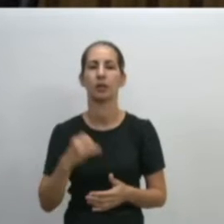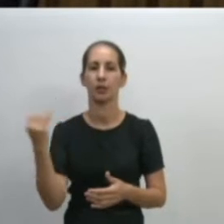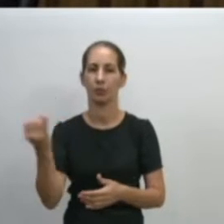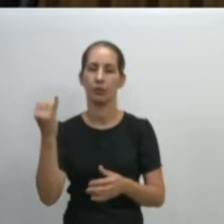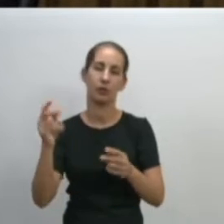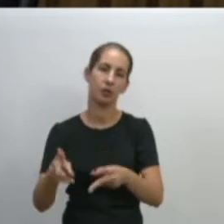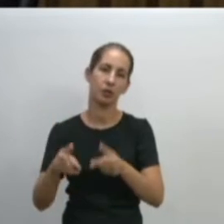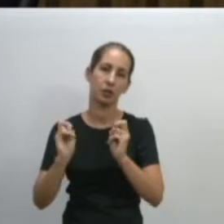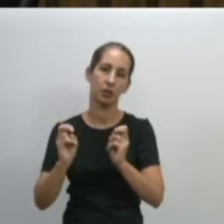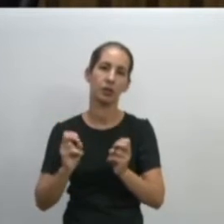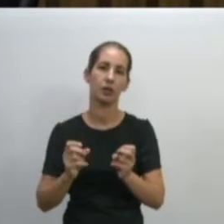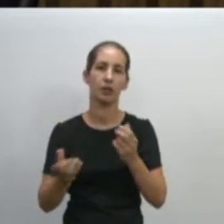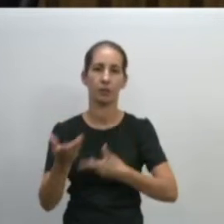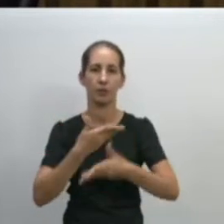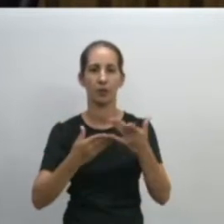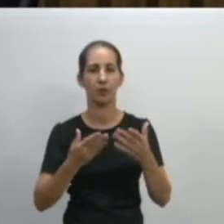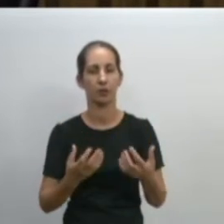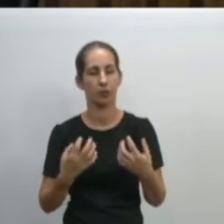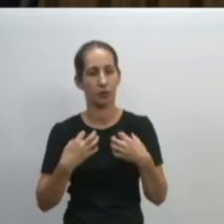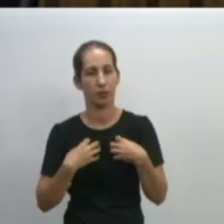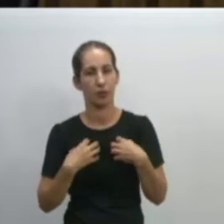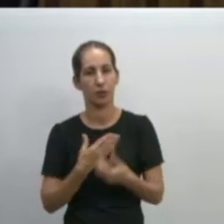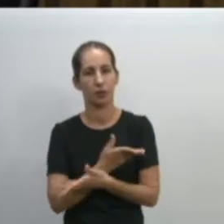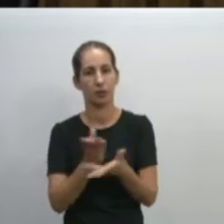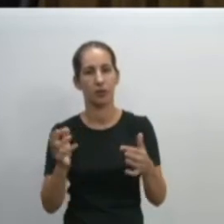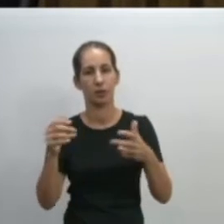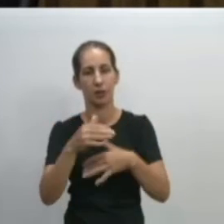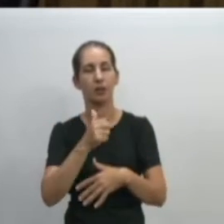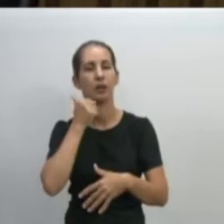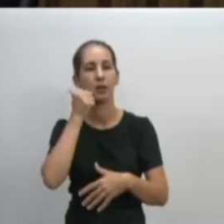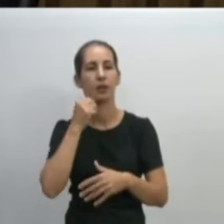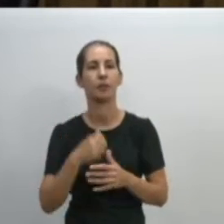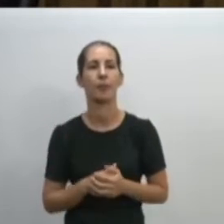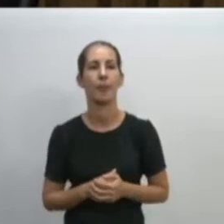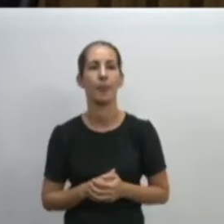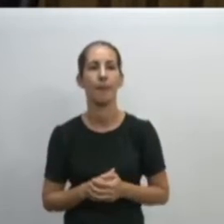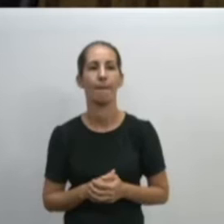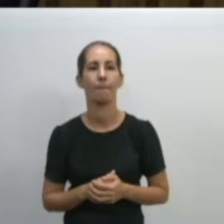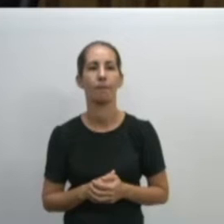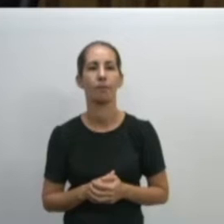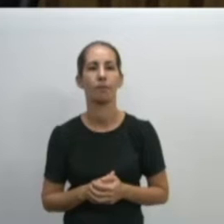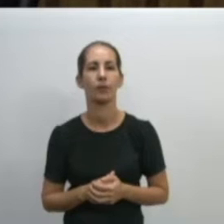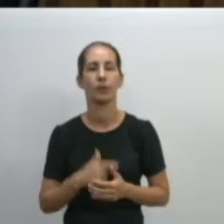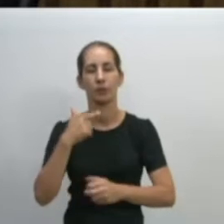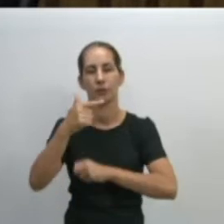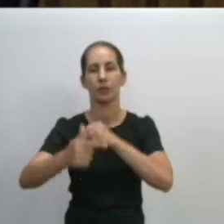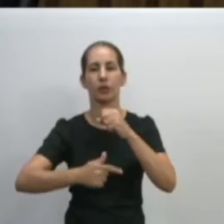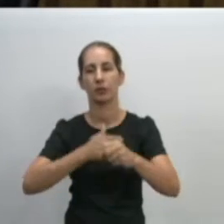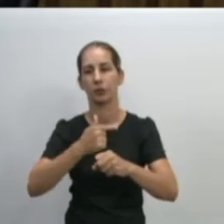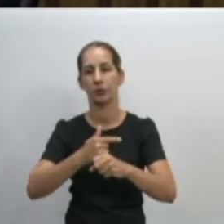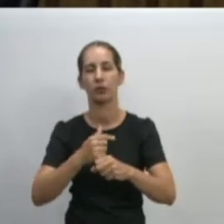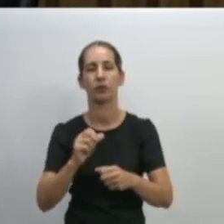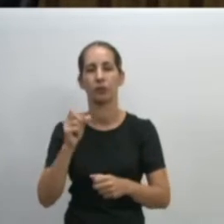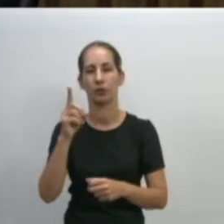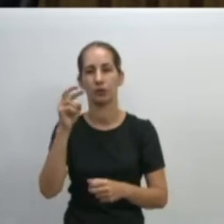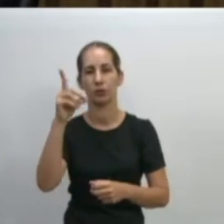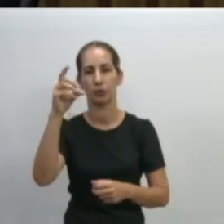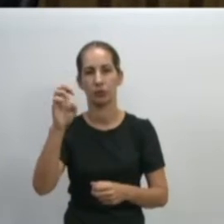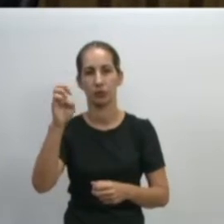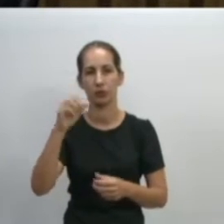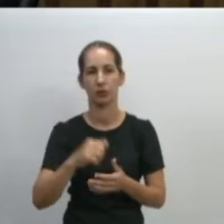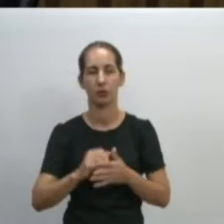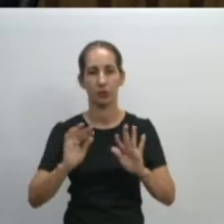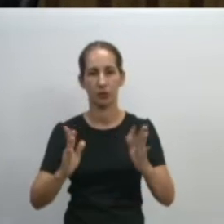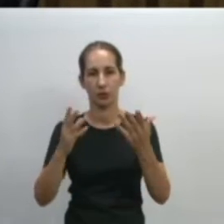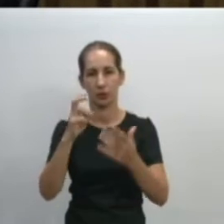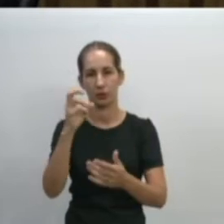importante destacar a relação afetiva deste artista com a cidade do Natal, ao ponto que no ano de 2022, Valdones comemorou seu aniversário